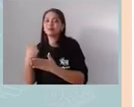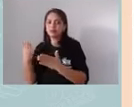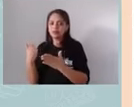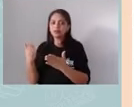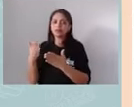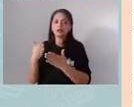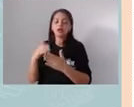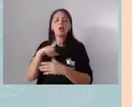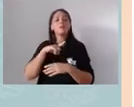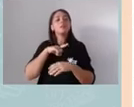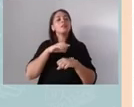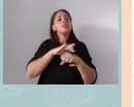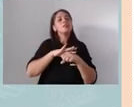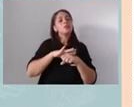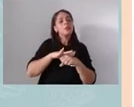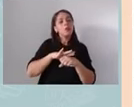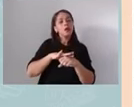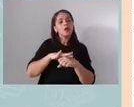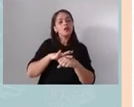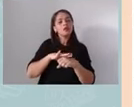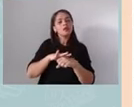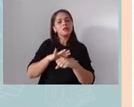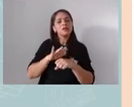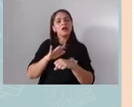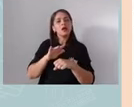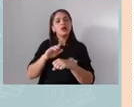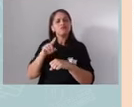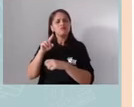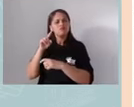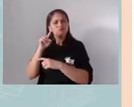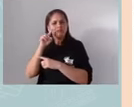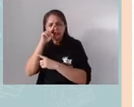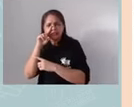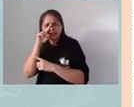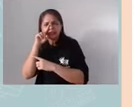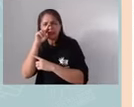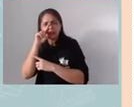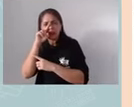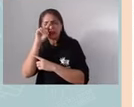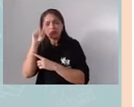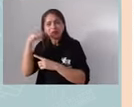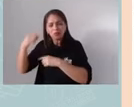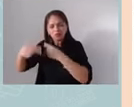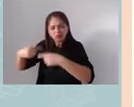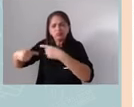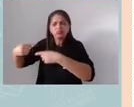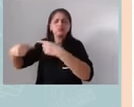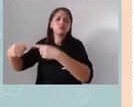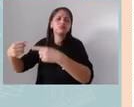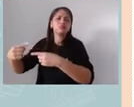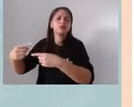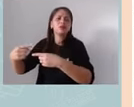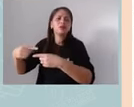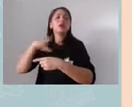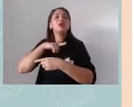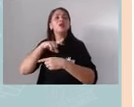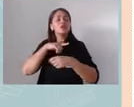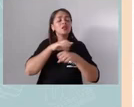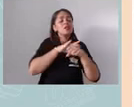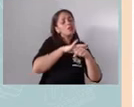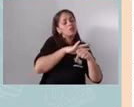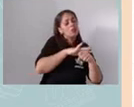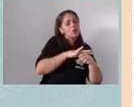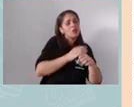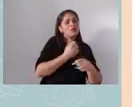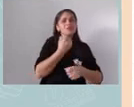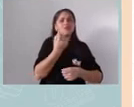só vão ter manifestação aguda, né, vão ter aqueles sintomas, depois aqueles sintomas vão regredir, e existem algumas doenças que vão ter uma